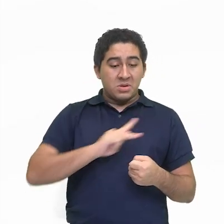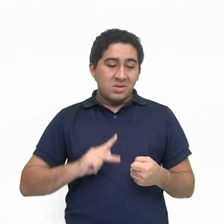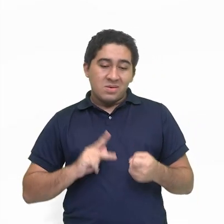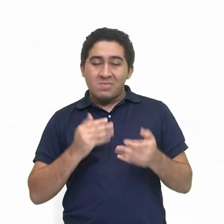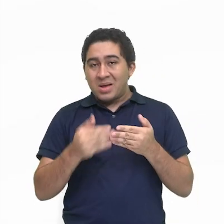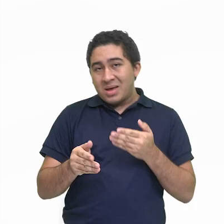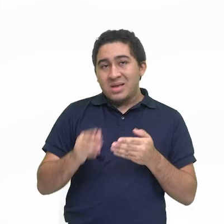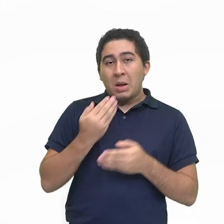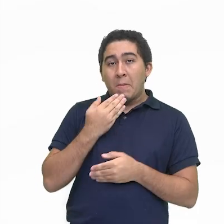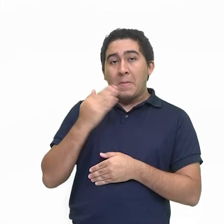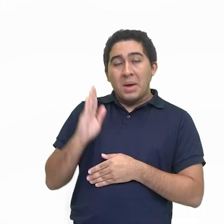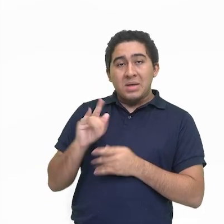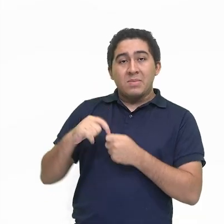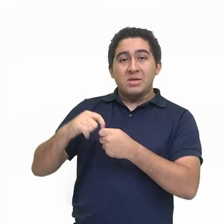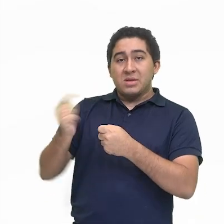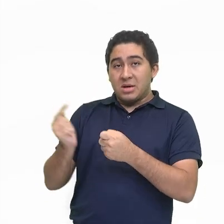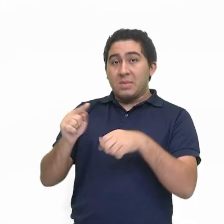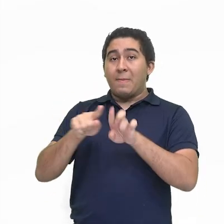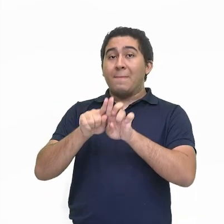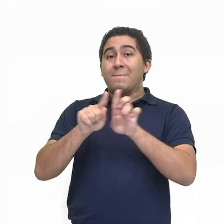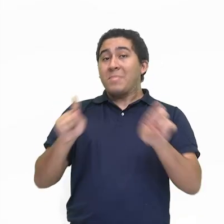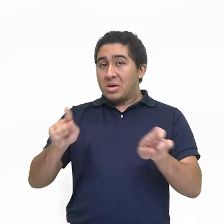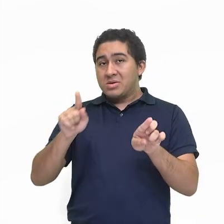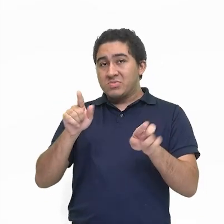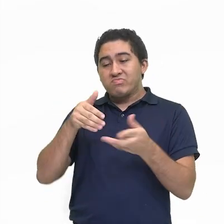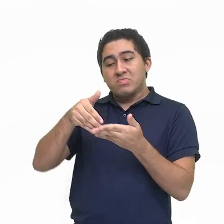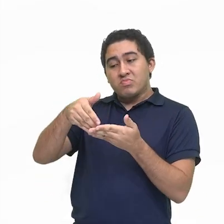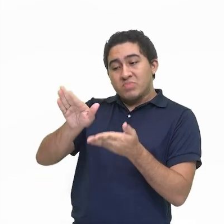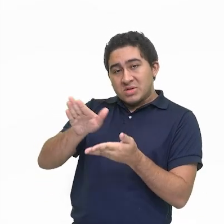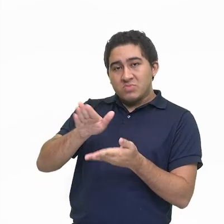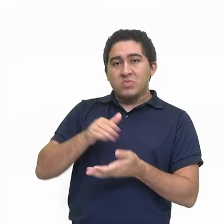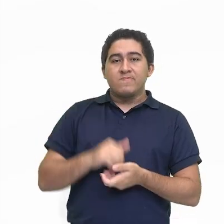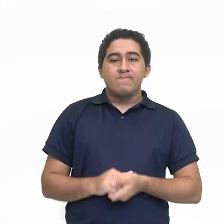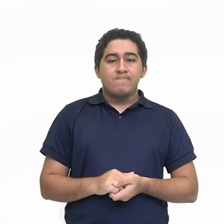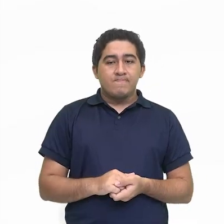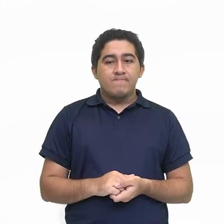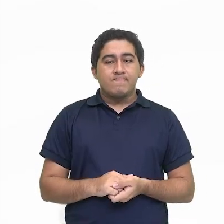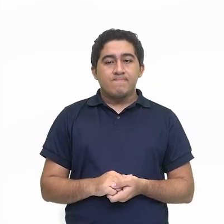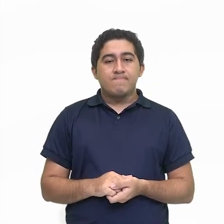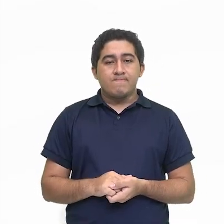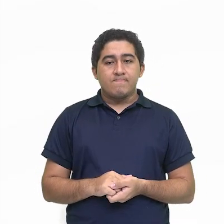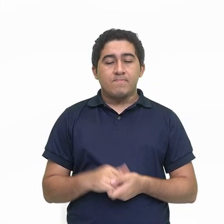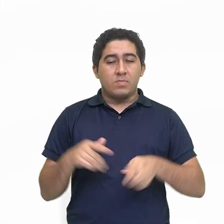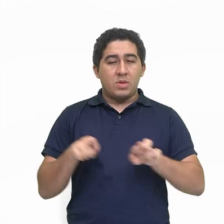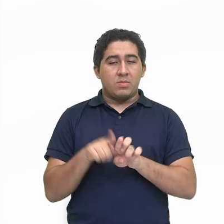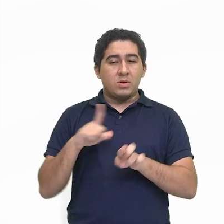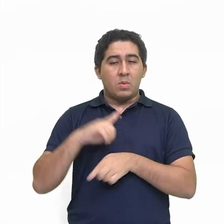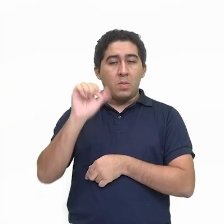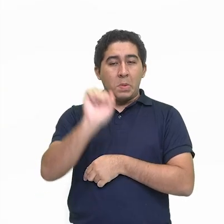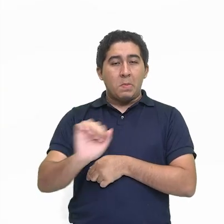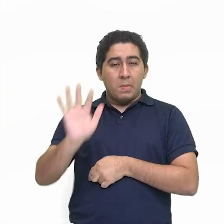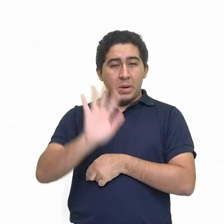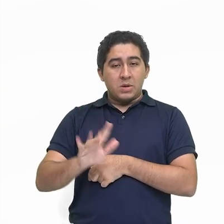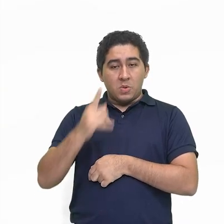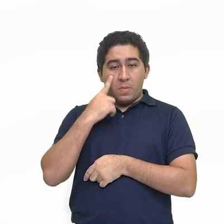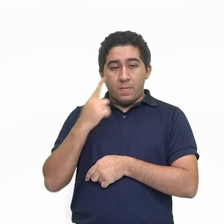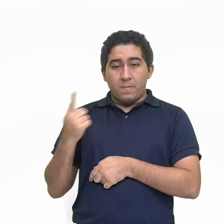pedir renúncia, contudo, né, ele sofre impeachment. E aí a gente tem uma imagem, né?